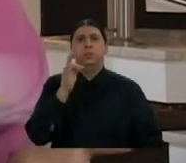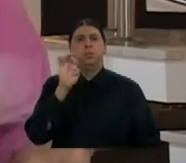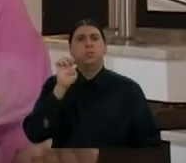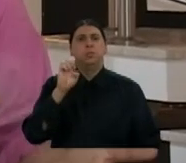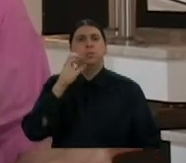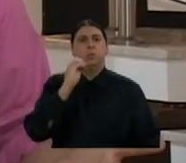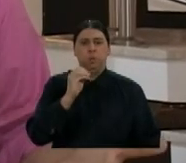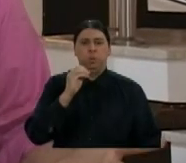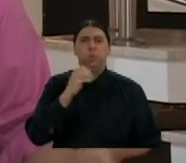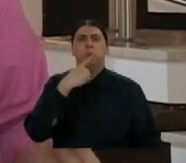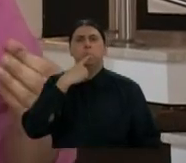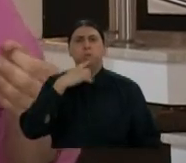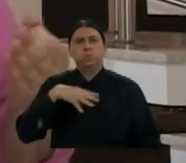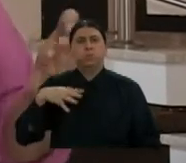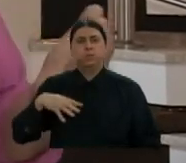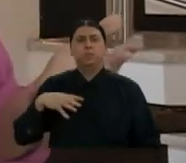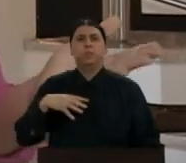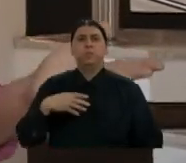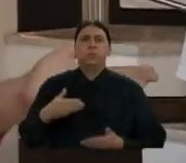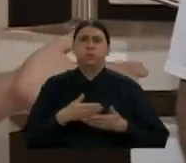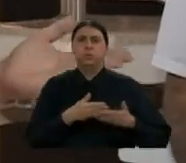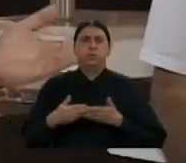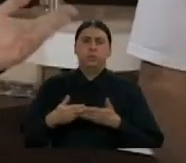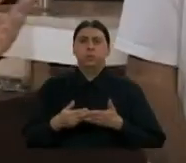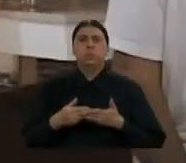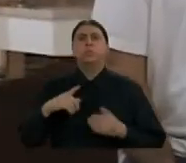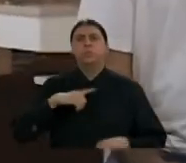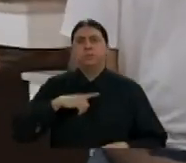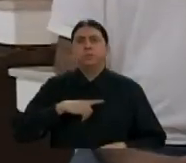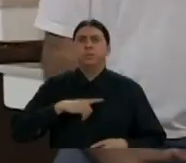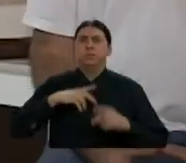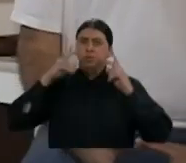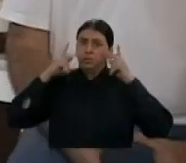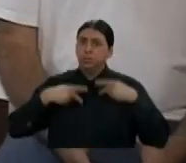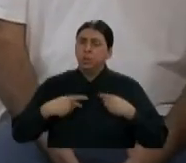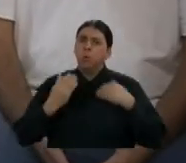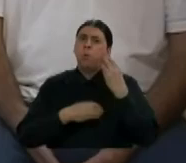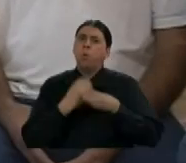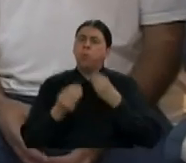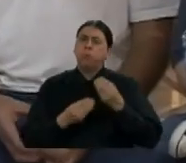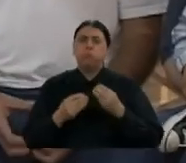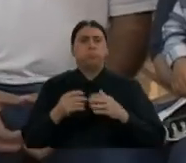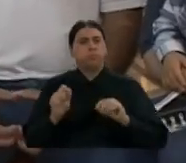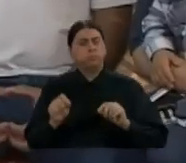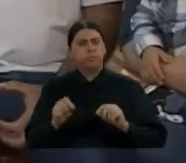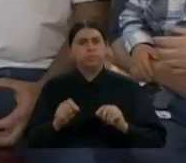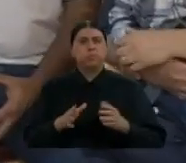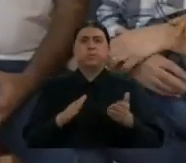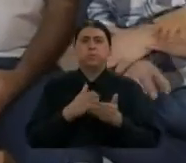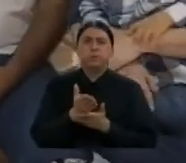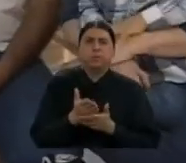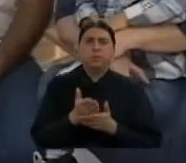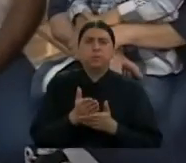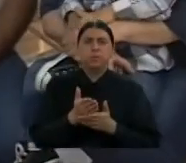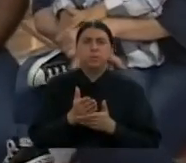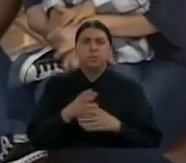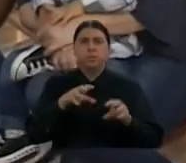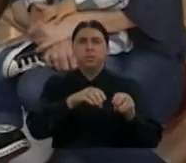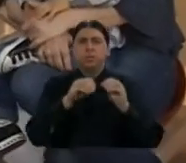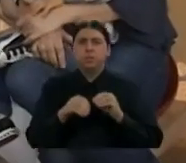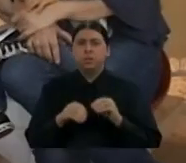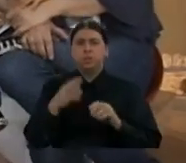tempo tem síndrome de down e agora saber como eles como é que foi sucesso que foi a que chegaram ao hotel